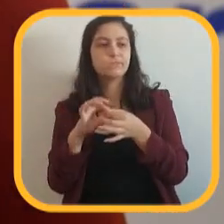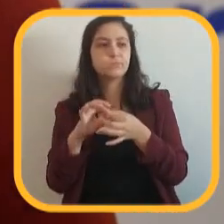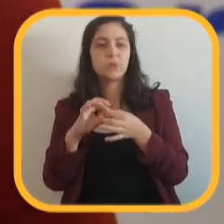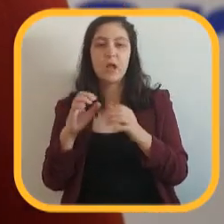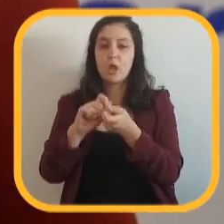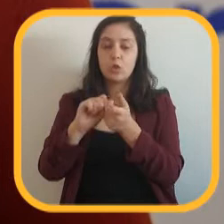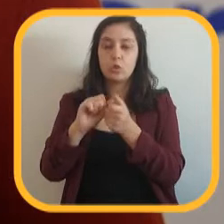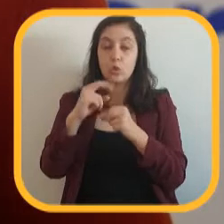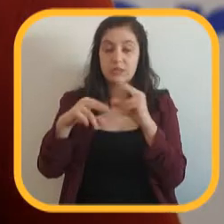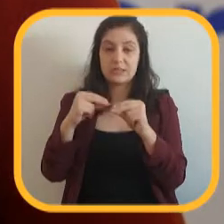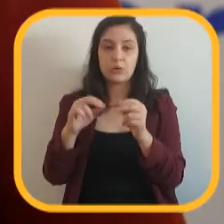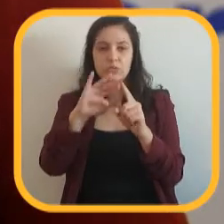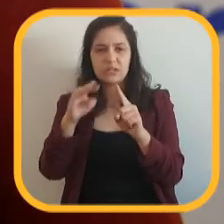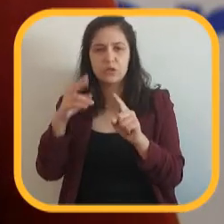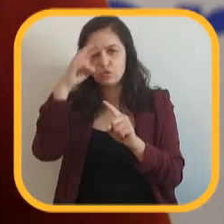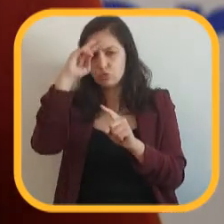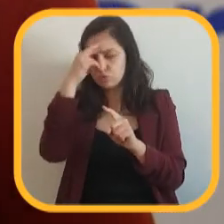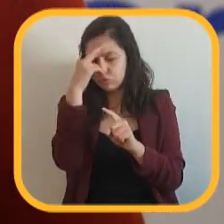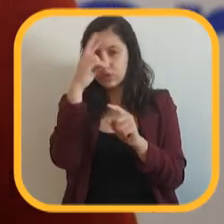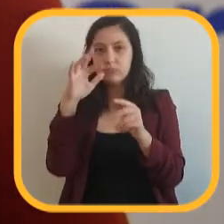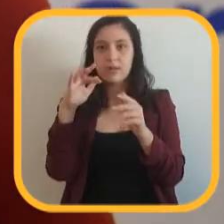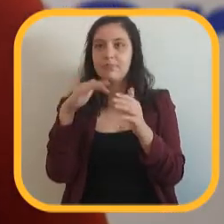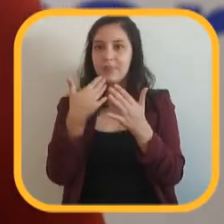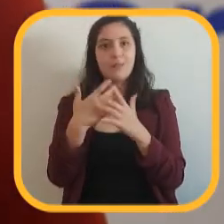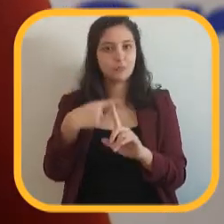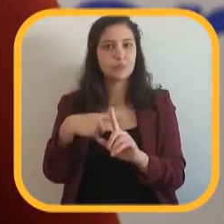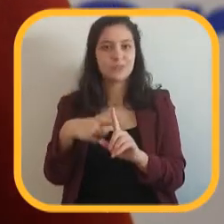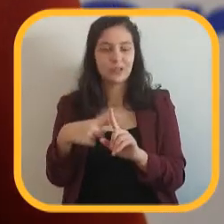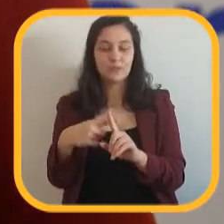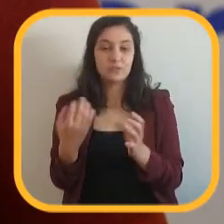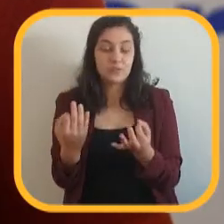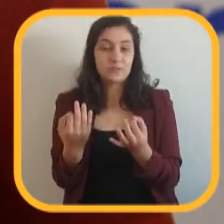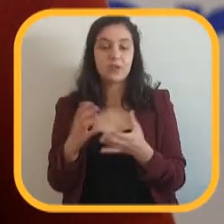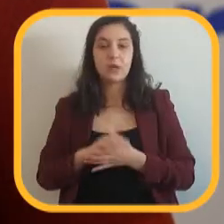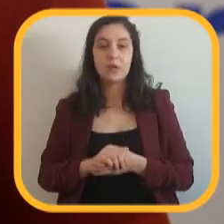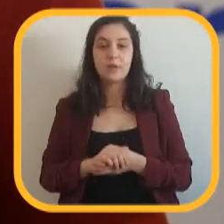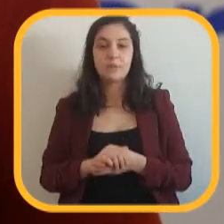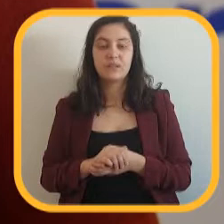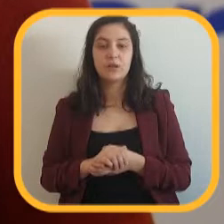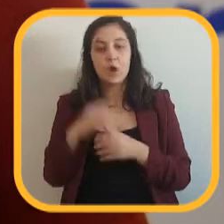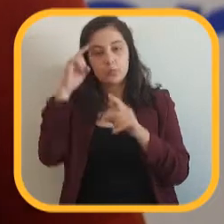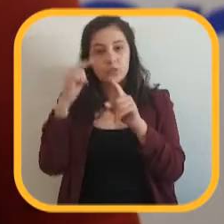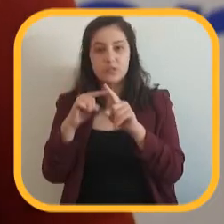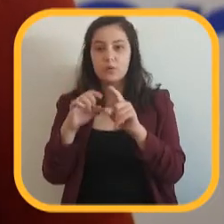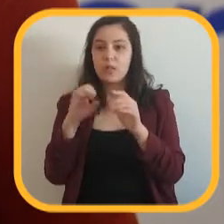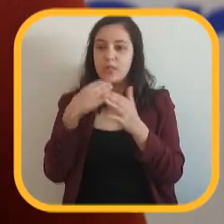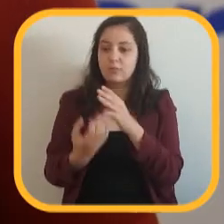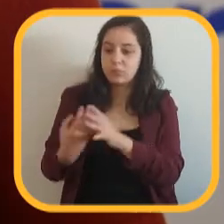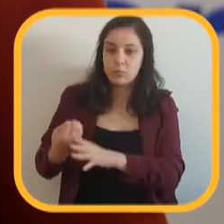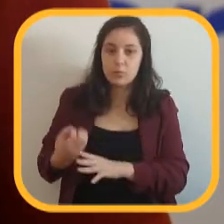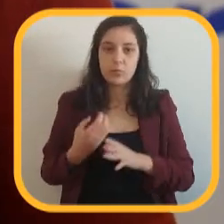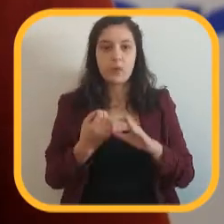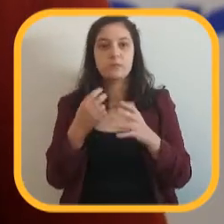atualização científica e de grande esforço, e um esforço bem sucedido, devo dizê-lo, em termos de aumentar as